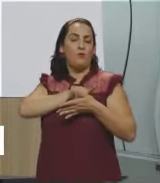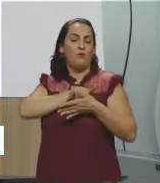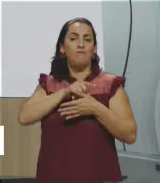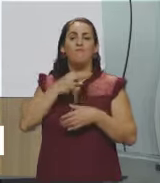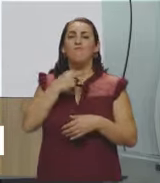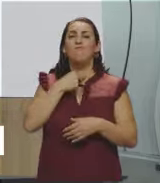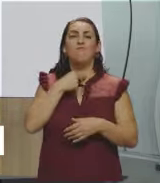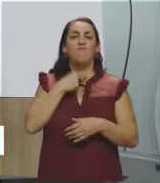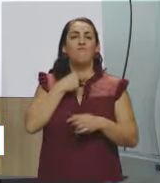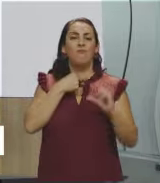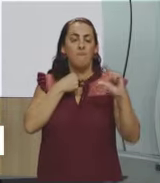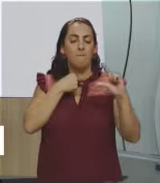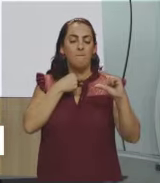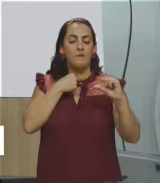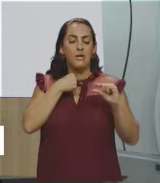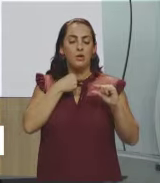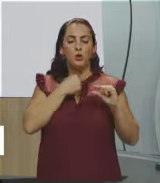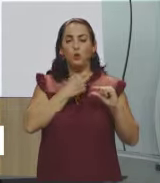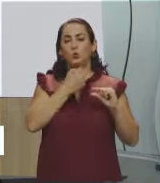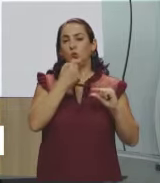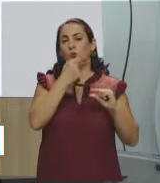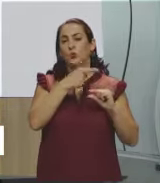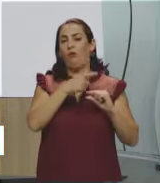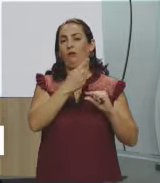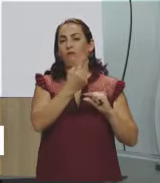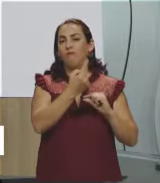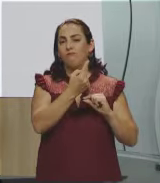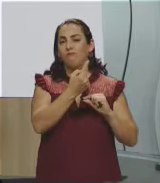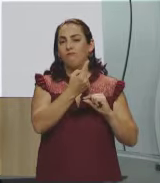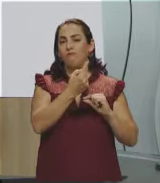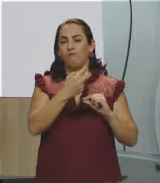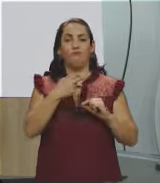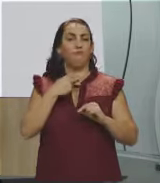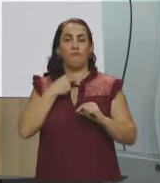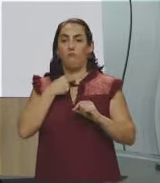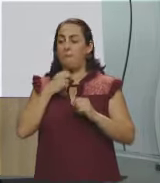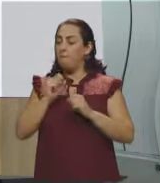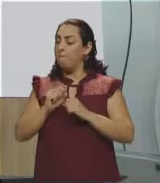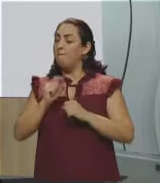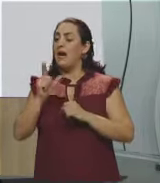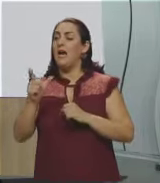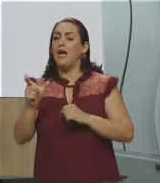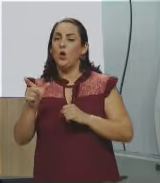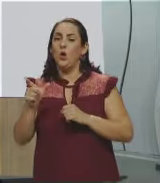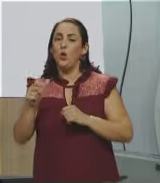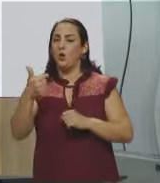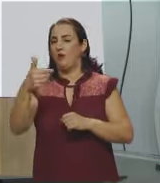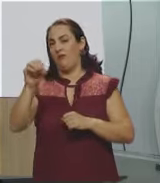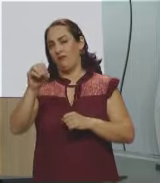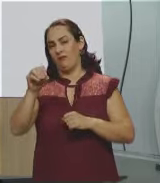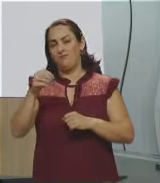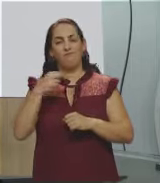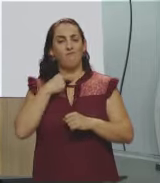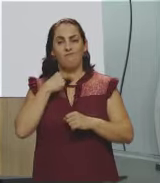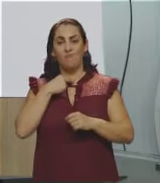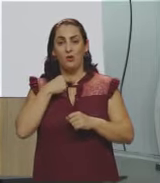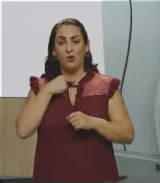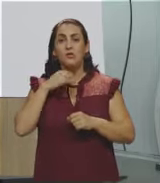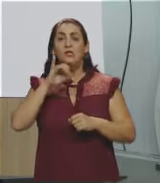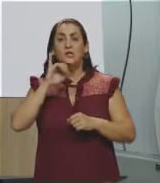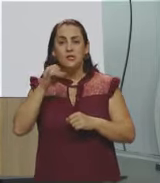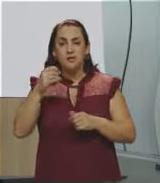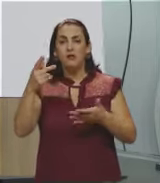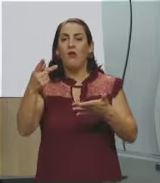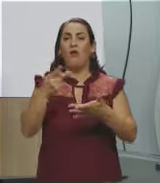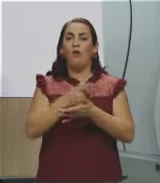ser menor do que 1, nem maior do que 10. Caso isso aconteça, o que a gente faz? A gente adapta deslocando vírgula para a esquerda ou para a